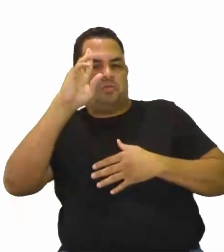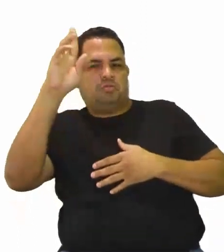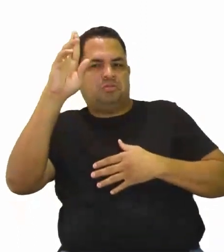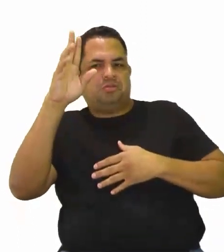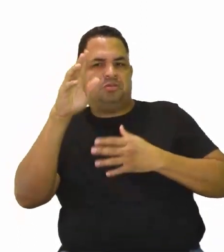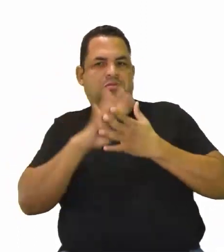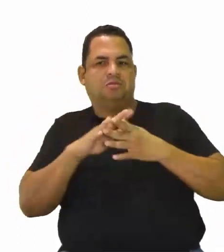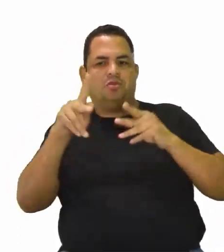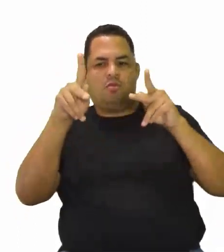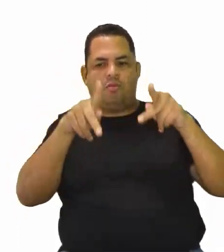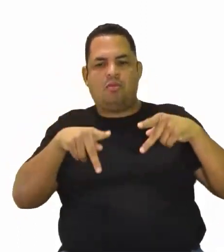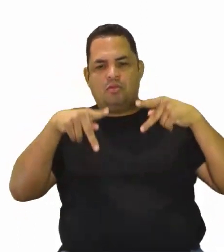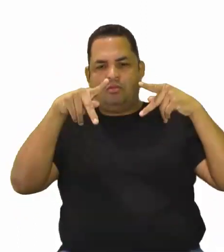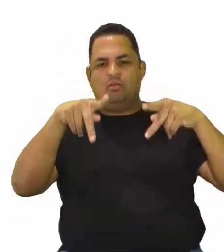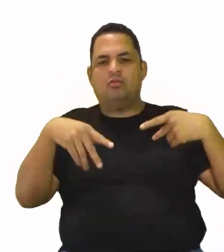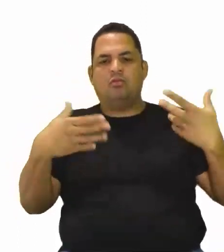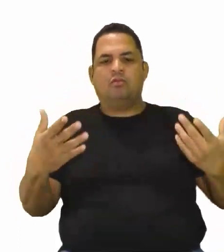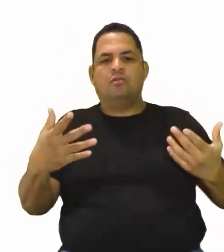massas?